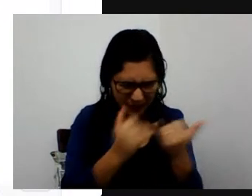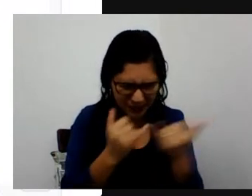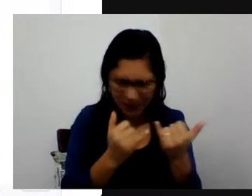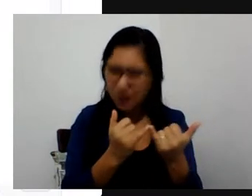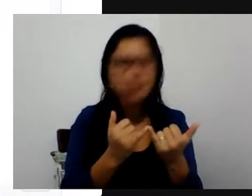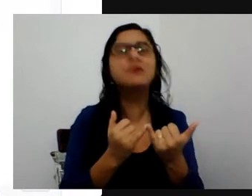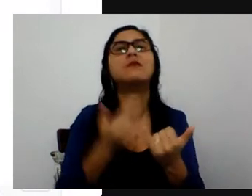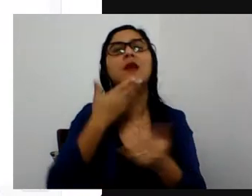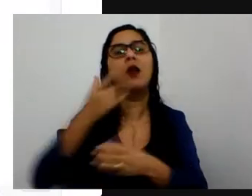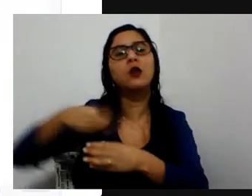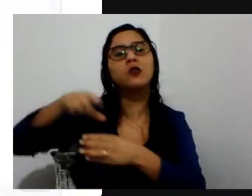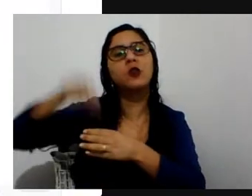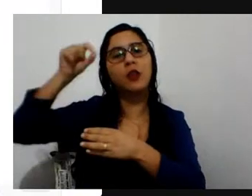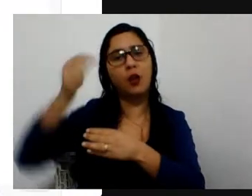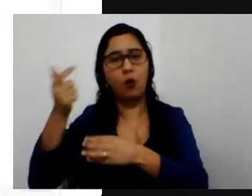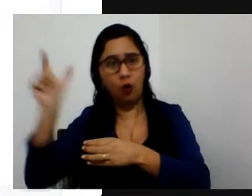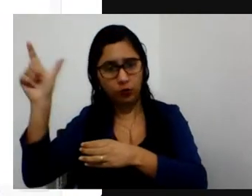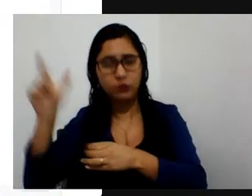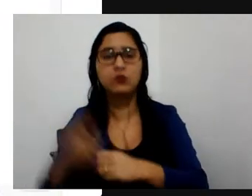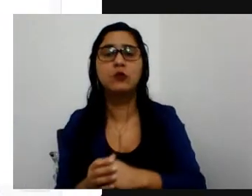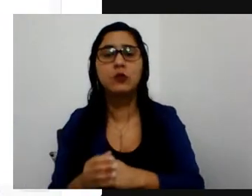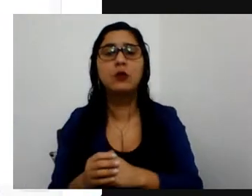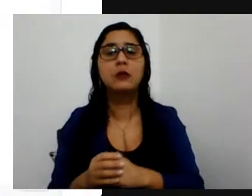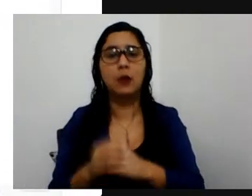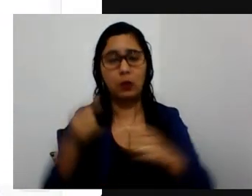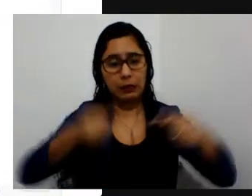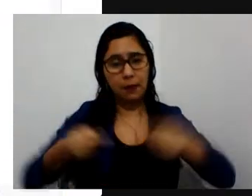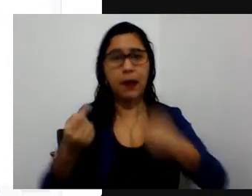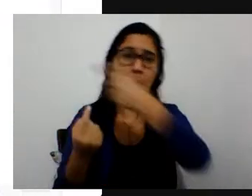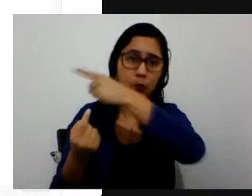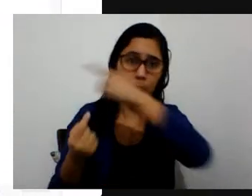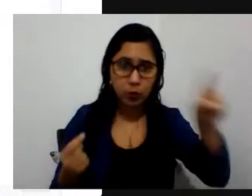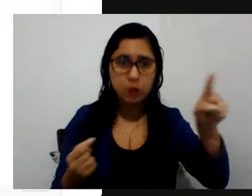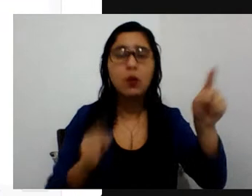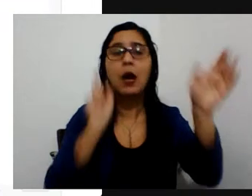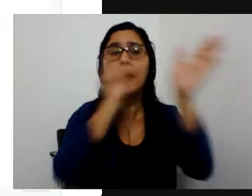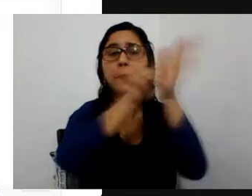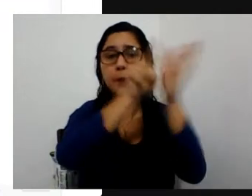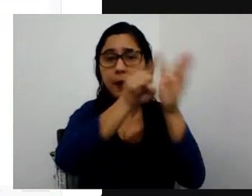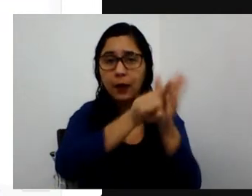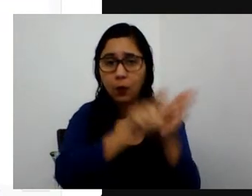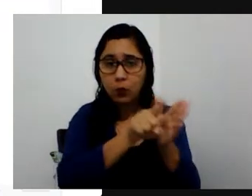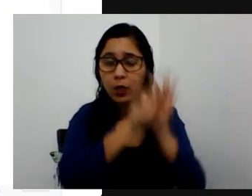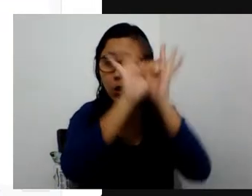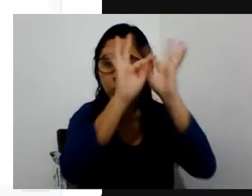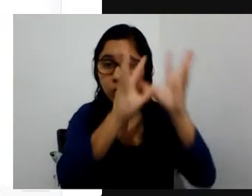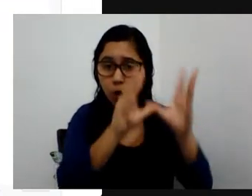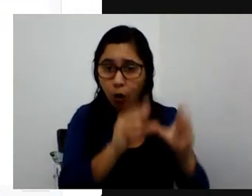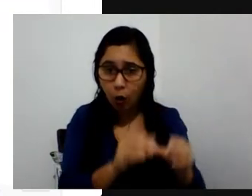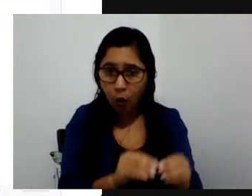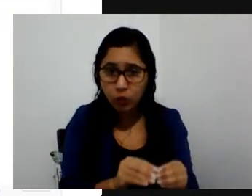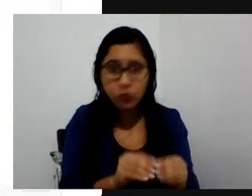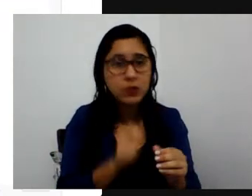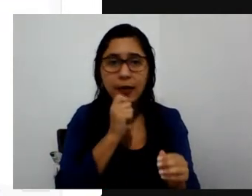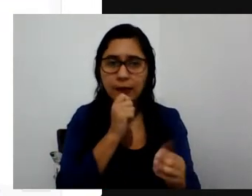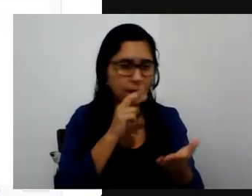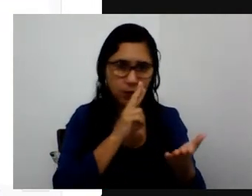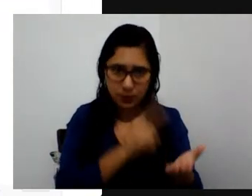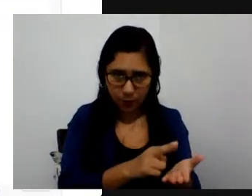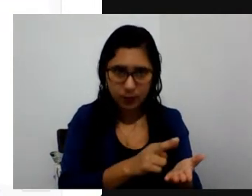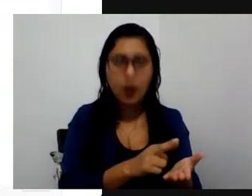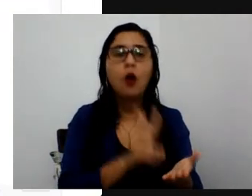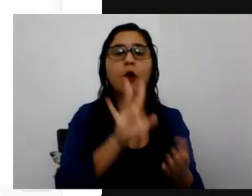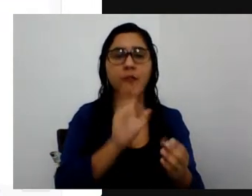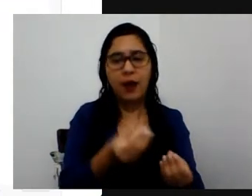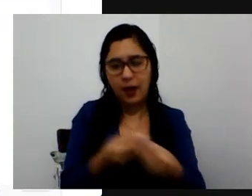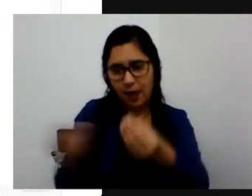será realizado. E após o último debate, todas as perguntas formuladas pela comunidade e ainda não respondidas serão